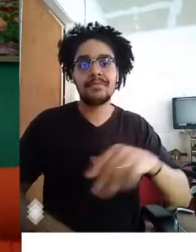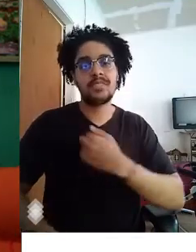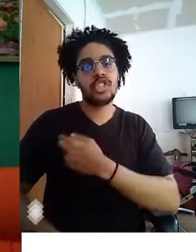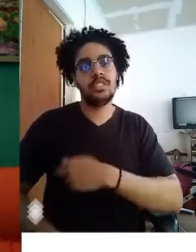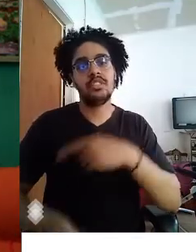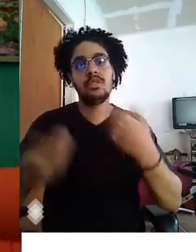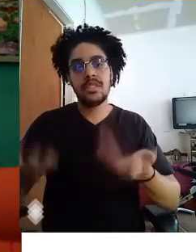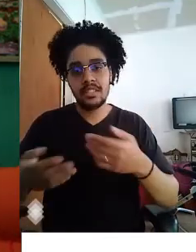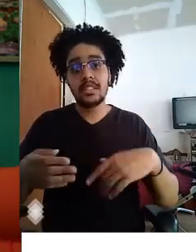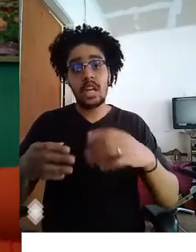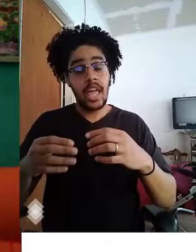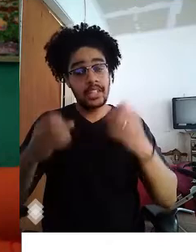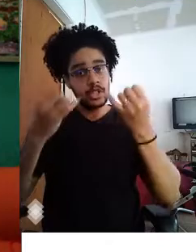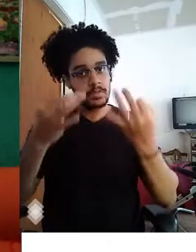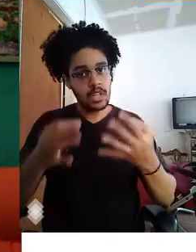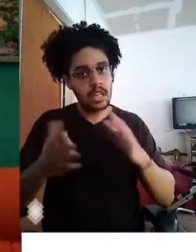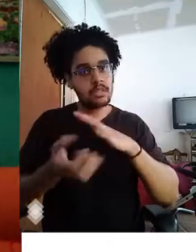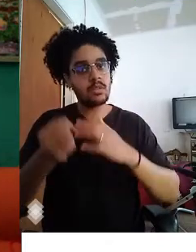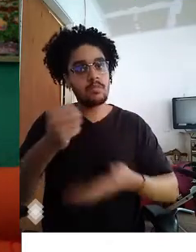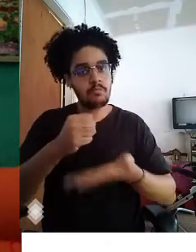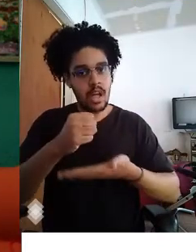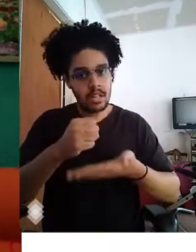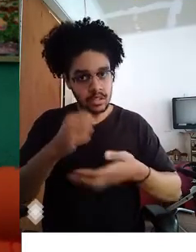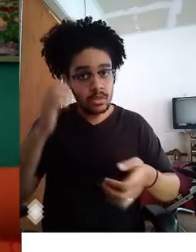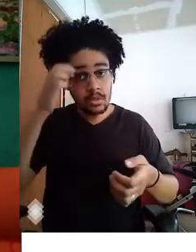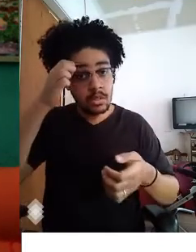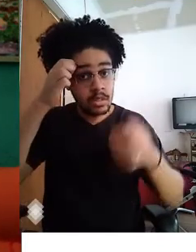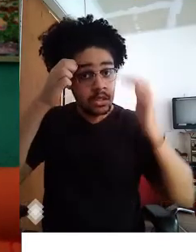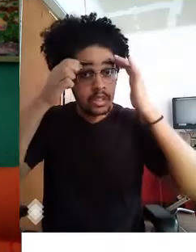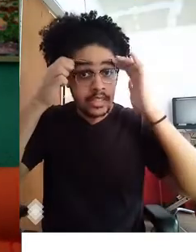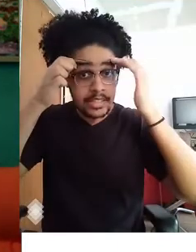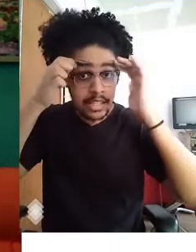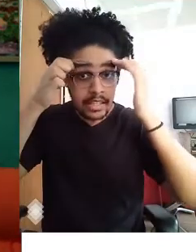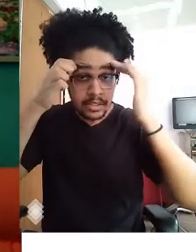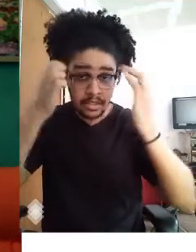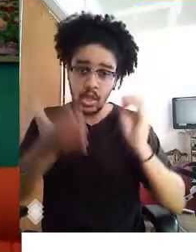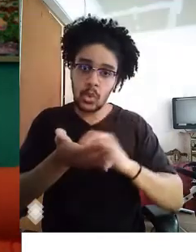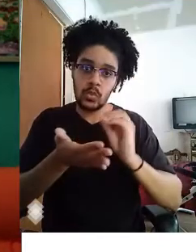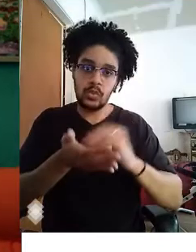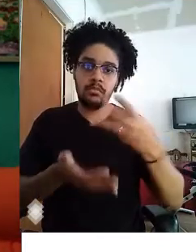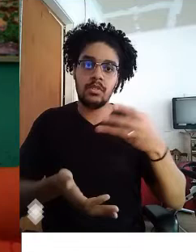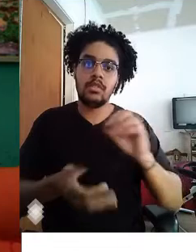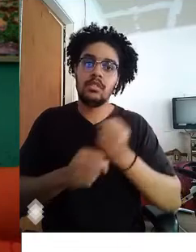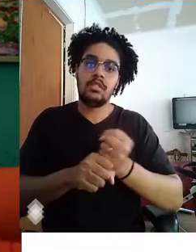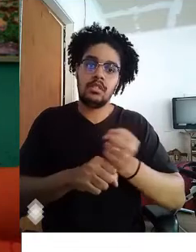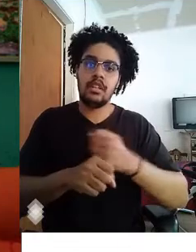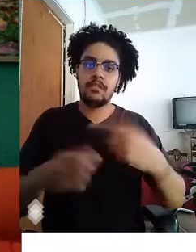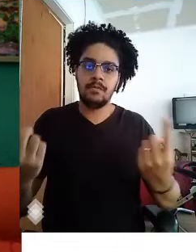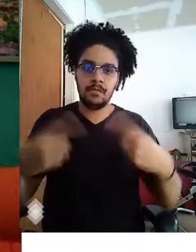de fundo para a gente entender, nos últimos 30 anos e mais recentemente, esta nova disputa